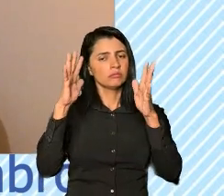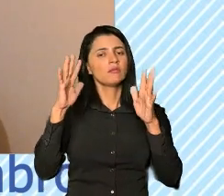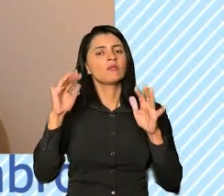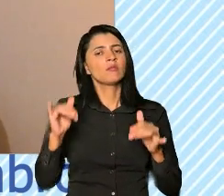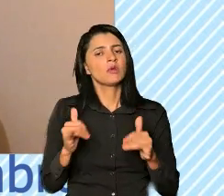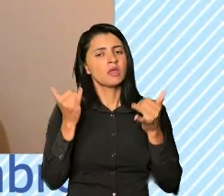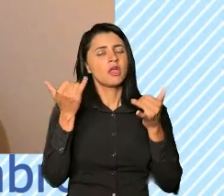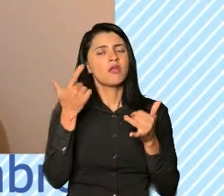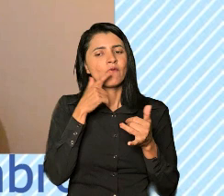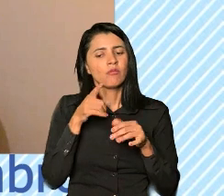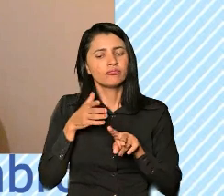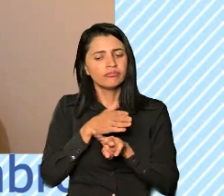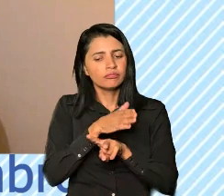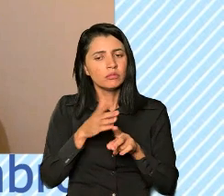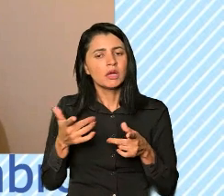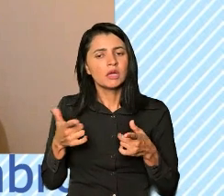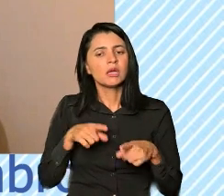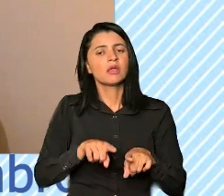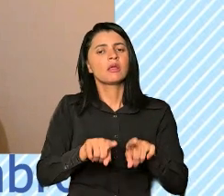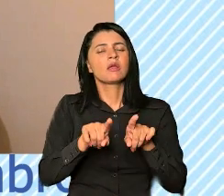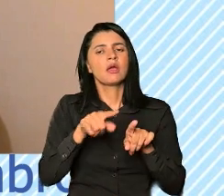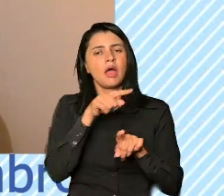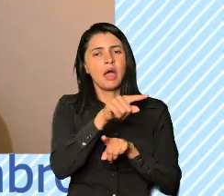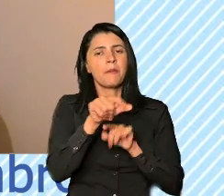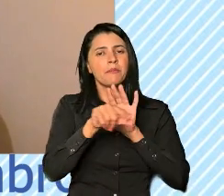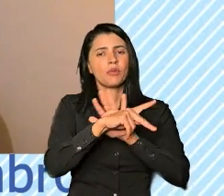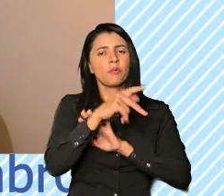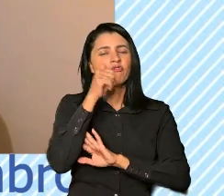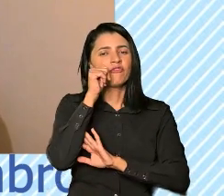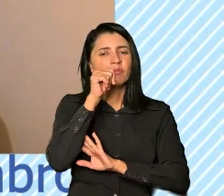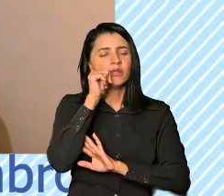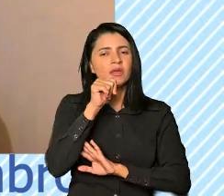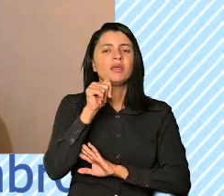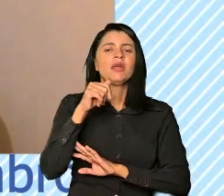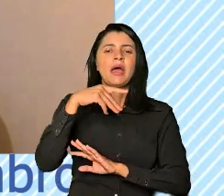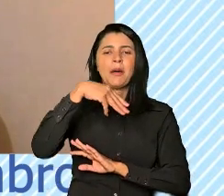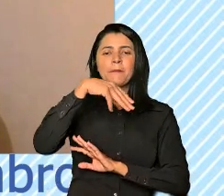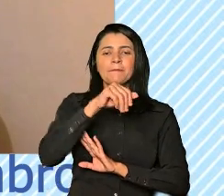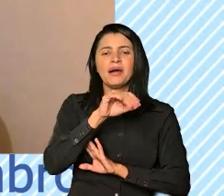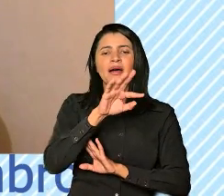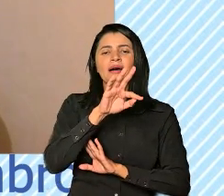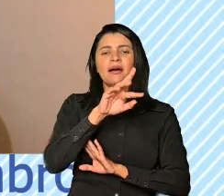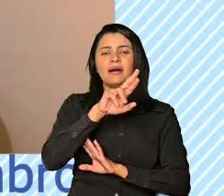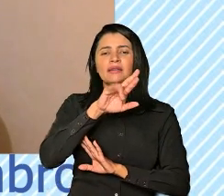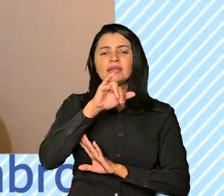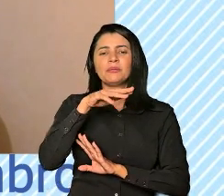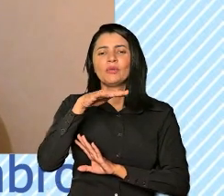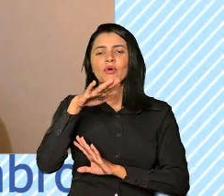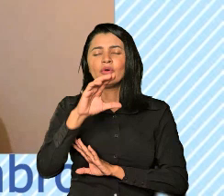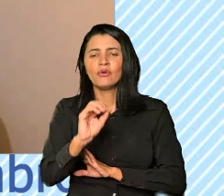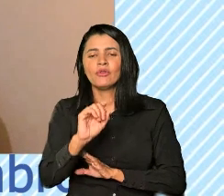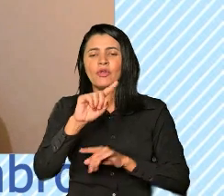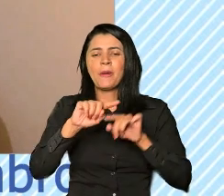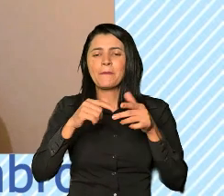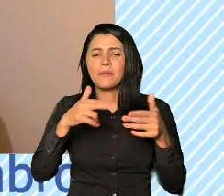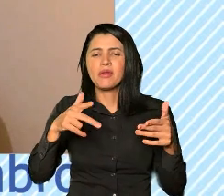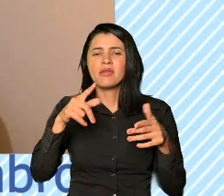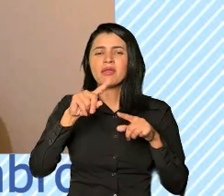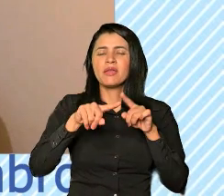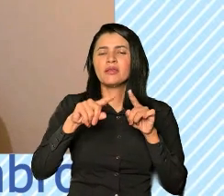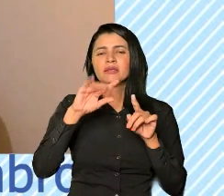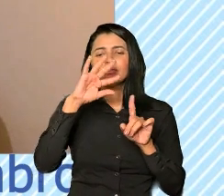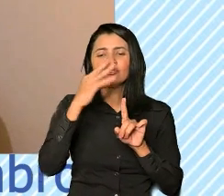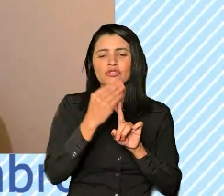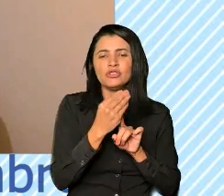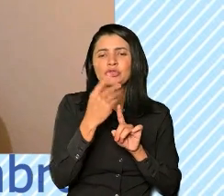criar um paralelo, né, feminino ao patrimônio, né, e, ou seja, buscando bens materiais e imateriais,